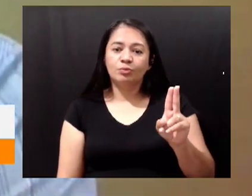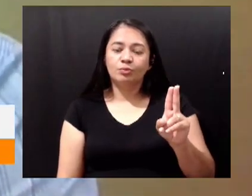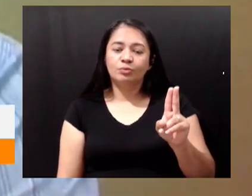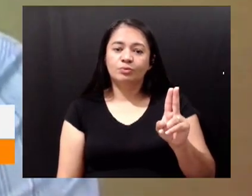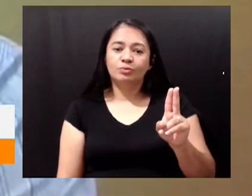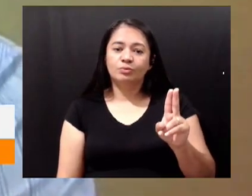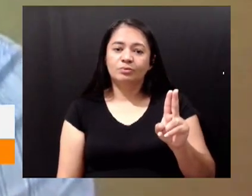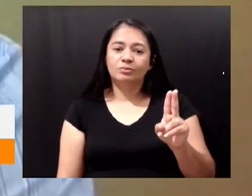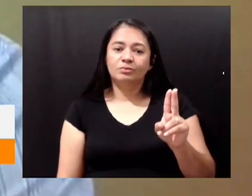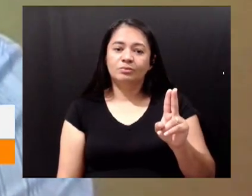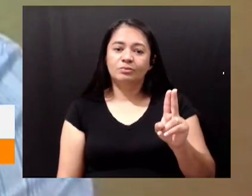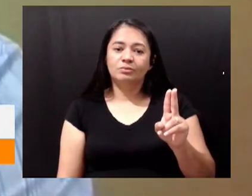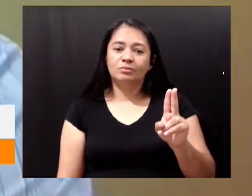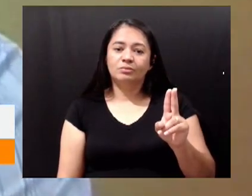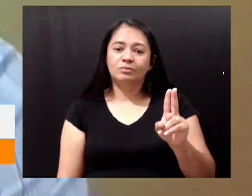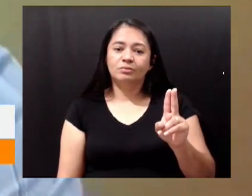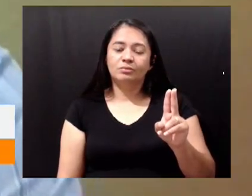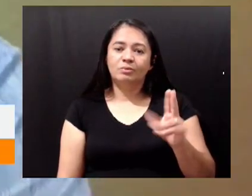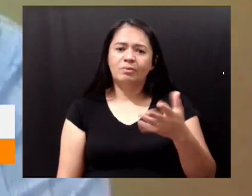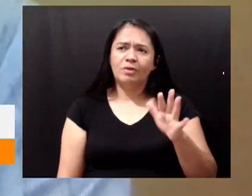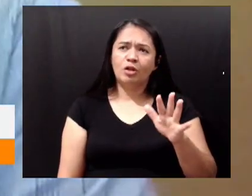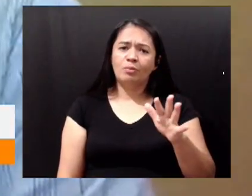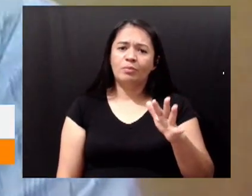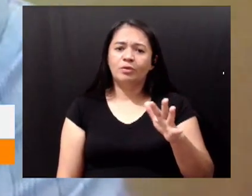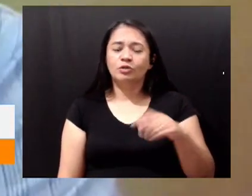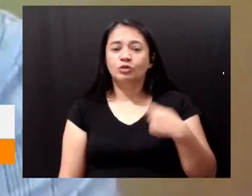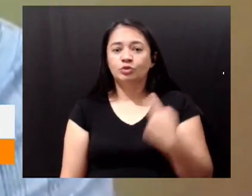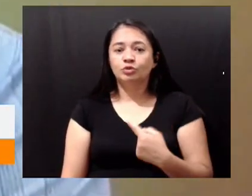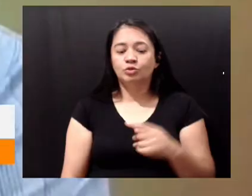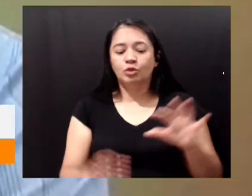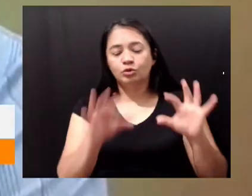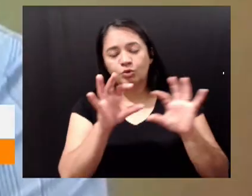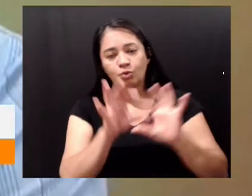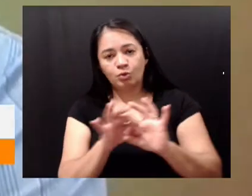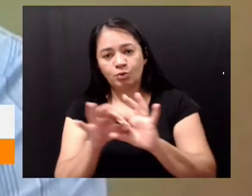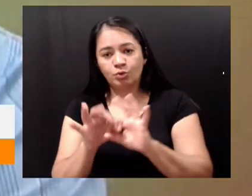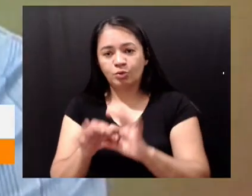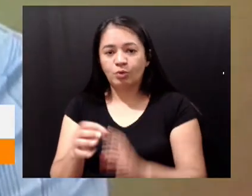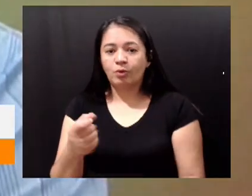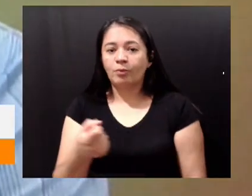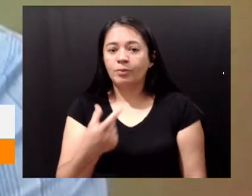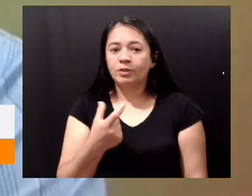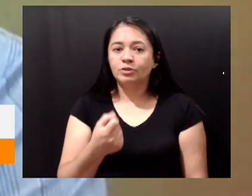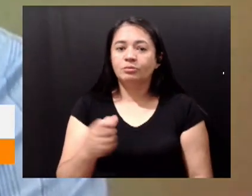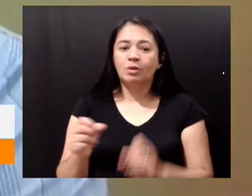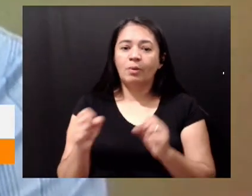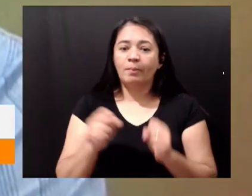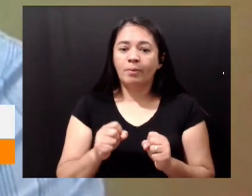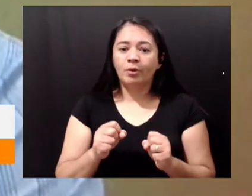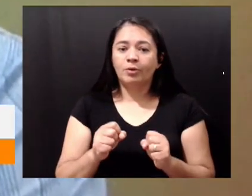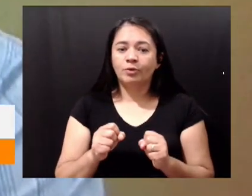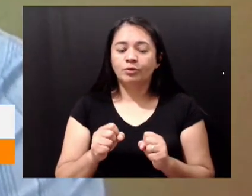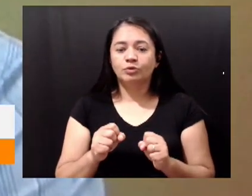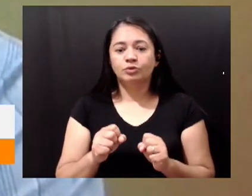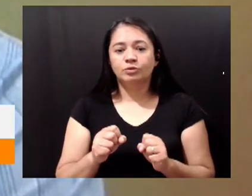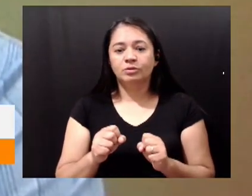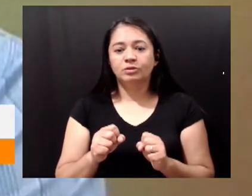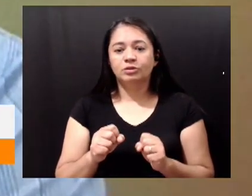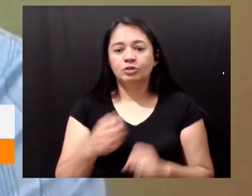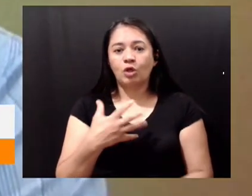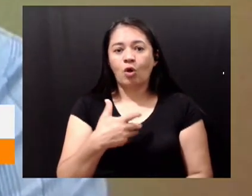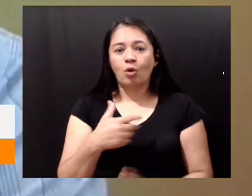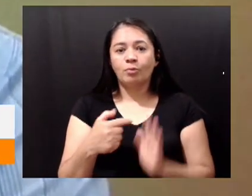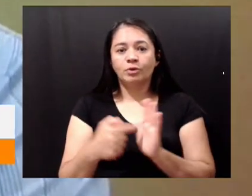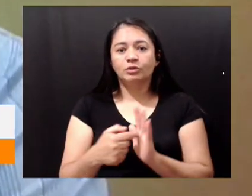e pelo menos no nosso contexto, porque o medicamento ele pode se comportar de forma diferente